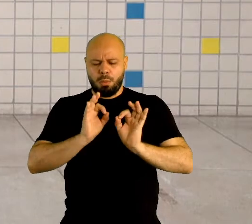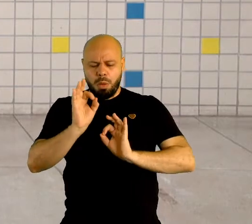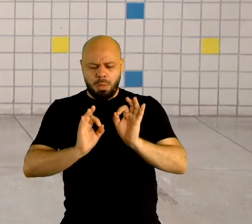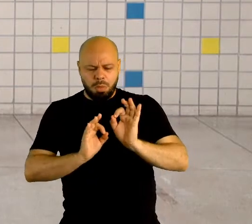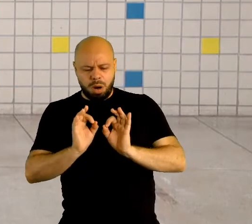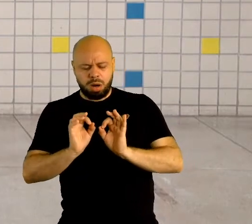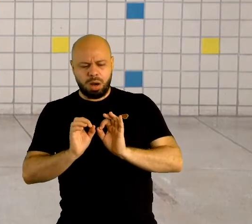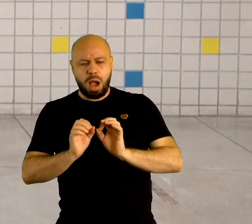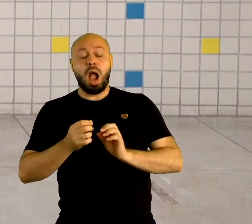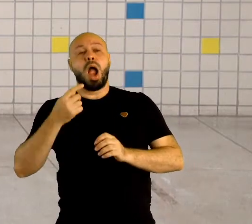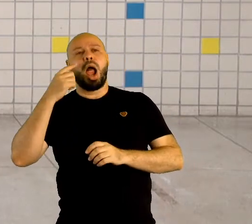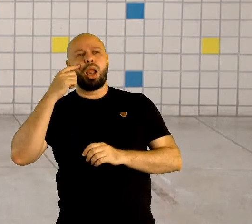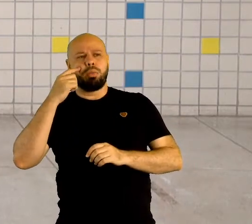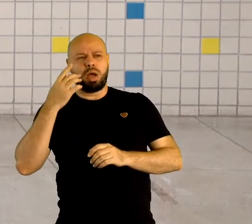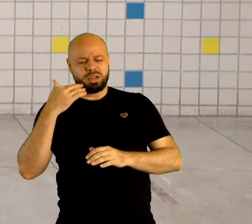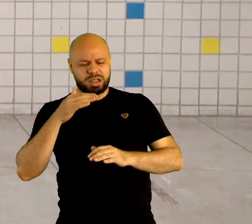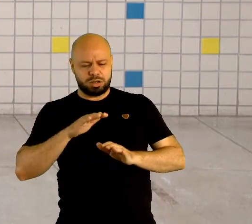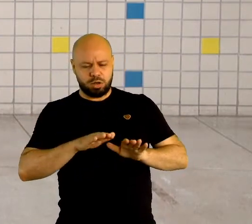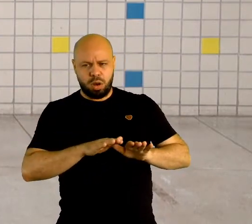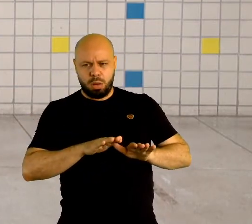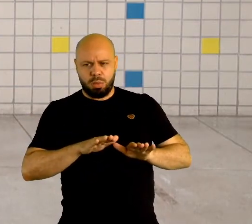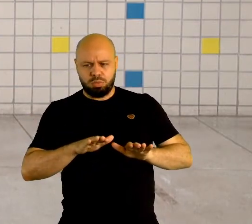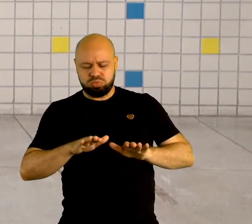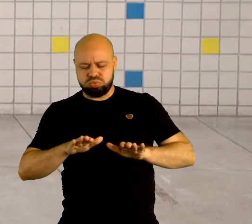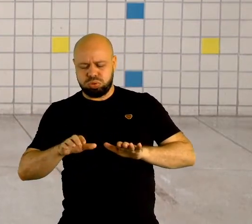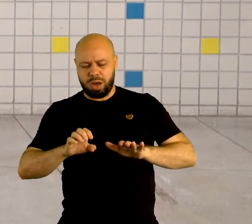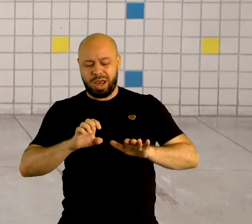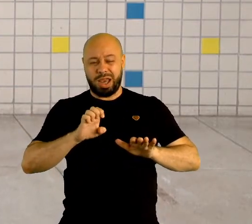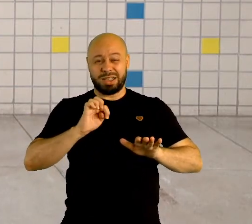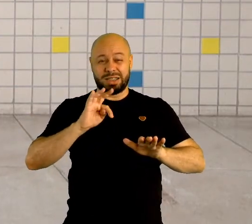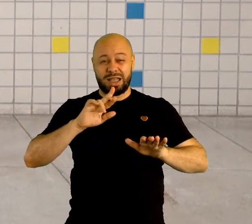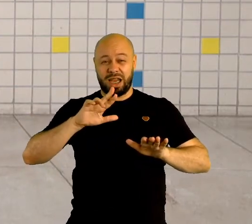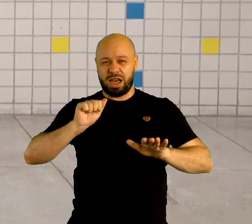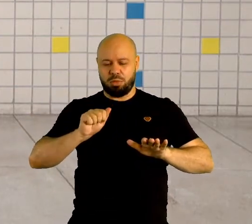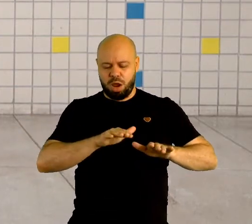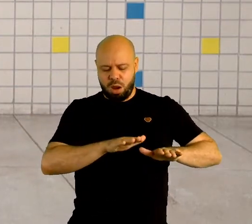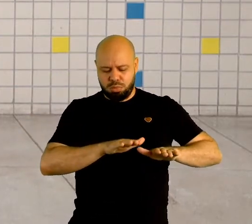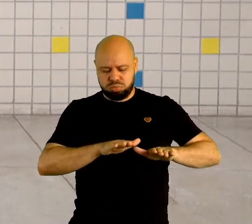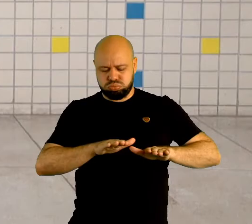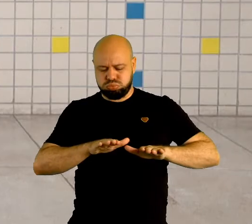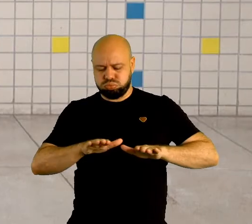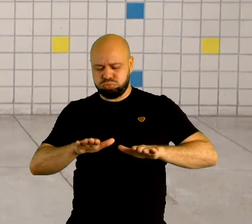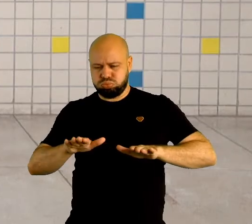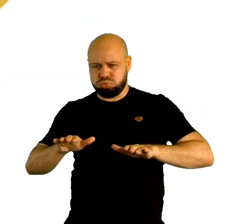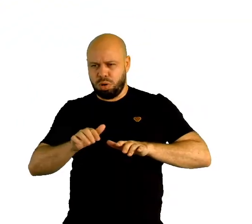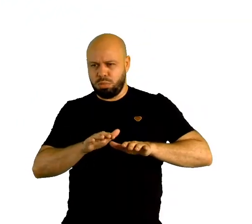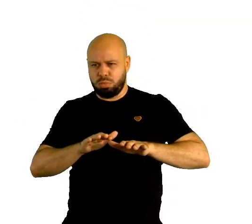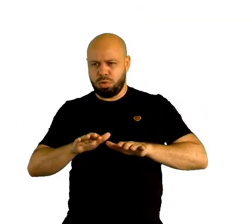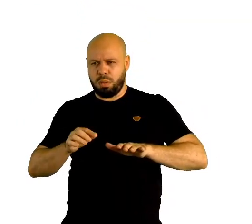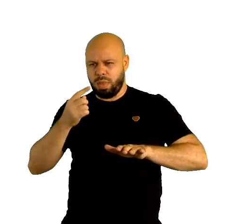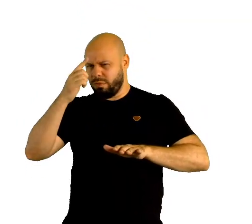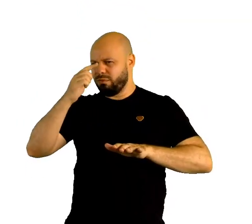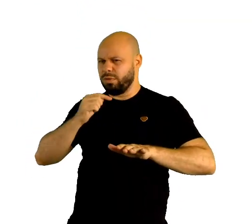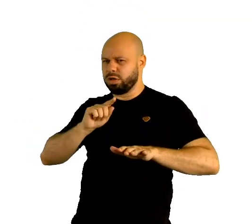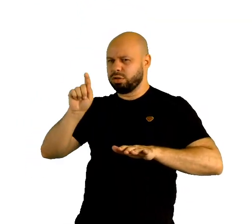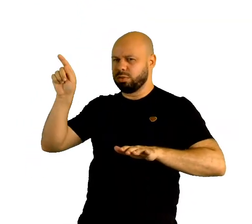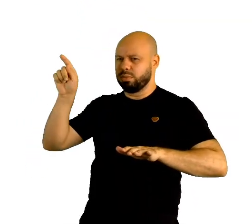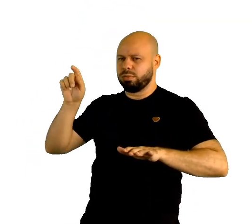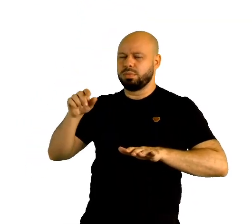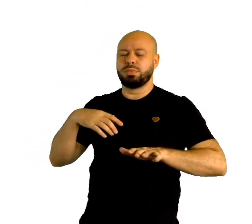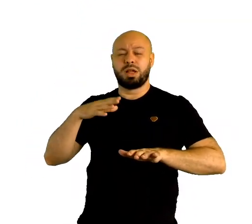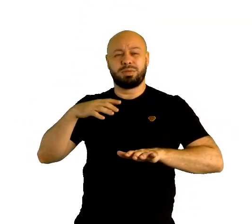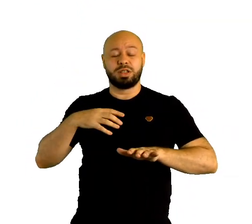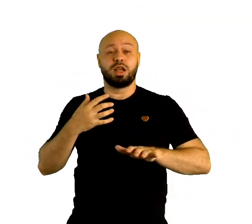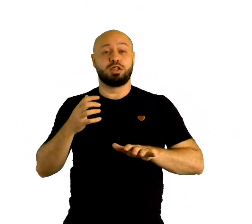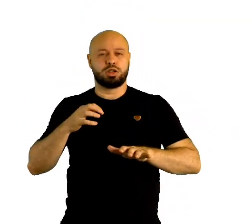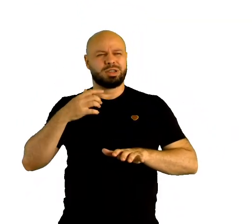a esteira, né? Eu trouxe aqui na nossa imagem a fotografia de uma indústria que ela produz ali os tratores